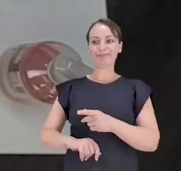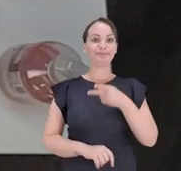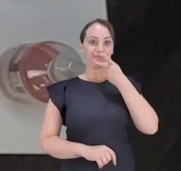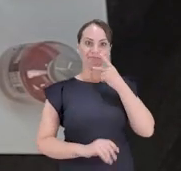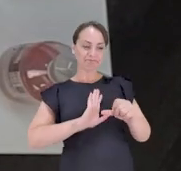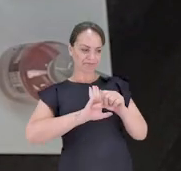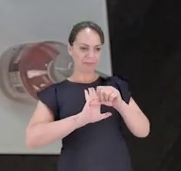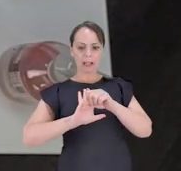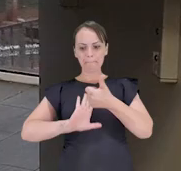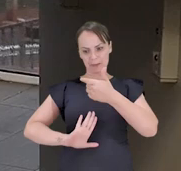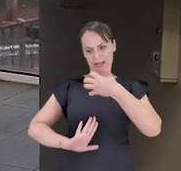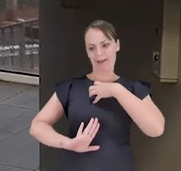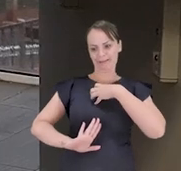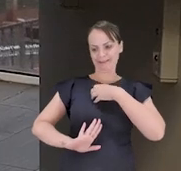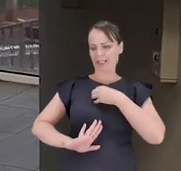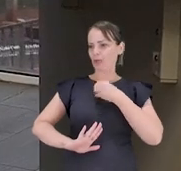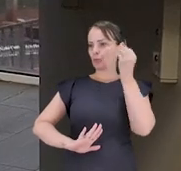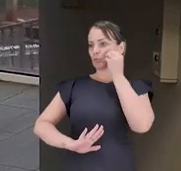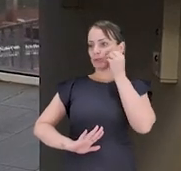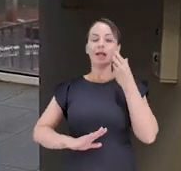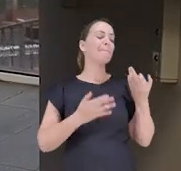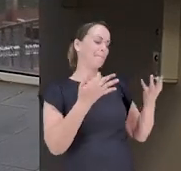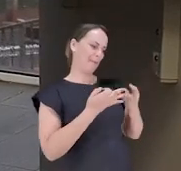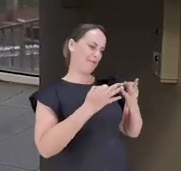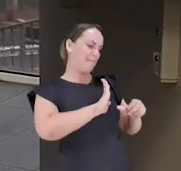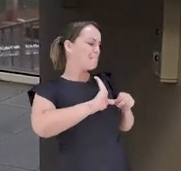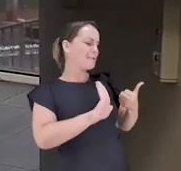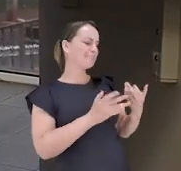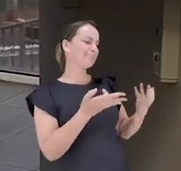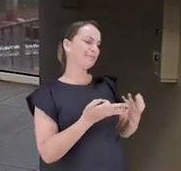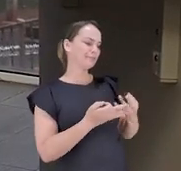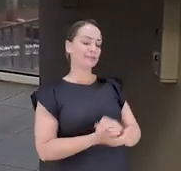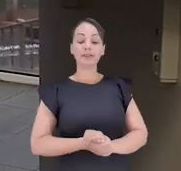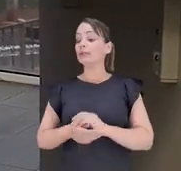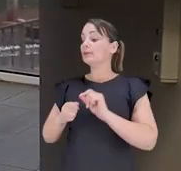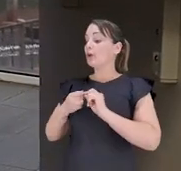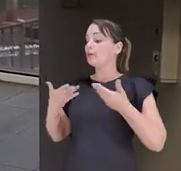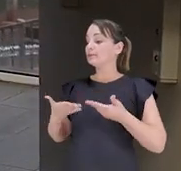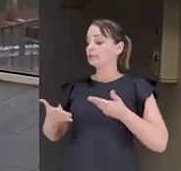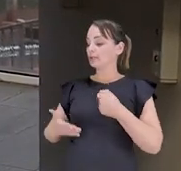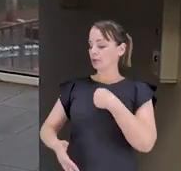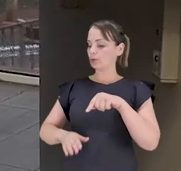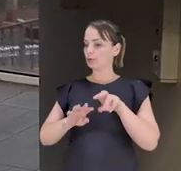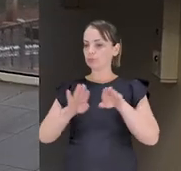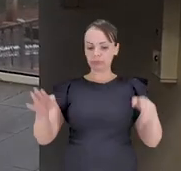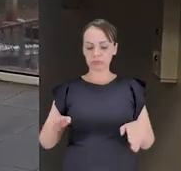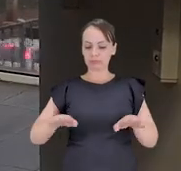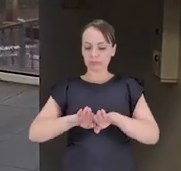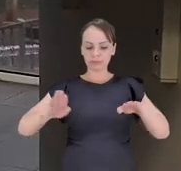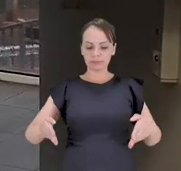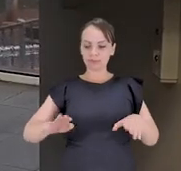primeira vez eu fui... Tá em quem, né? Tá que perfeito! Que pela primeira vez já tá ótimo demais! O que eu faço, Ju? Eu coloco aqui na mesa e